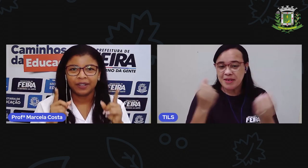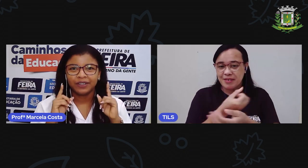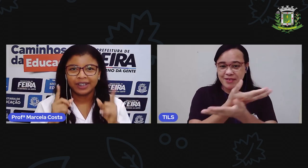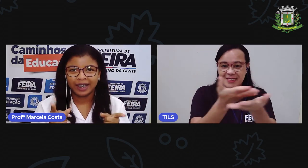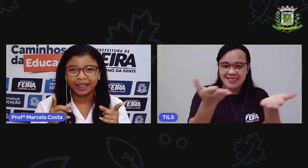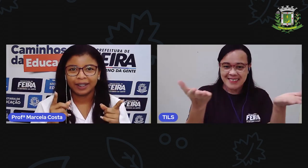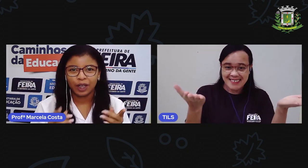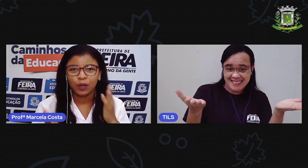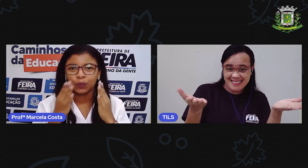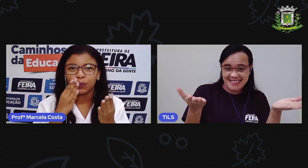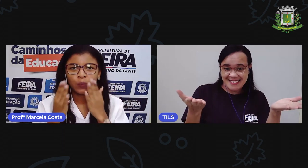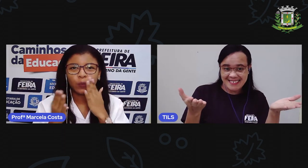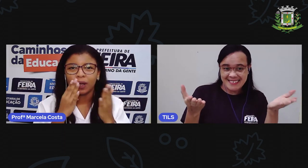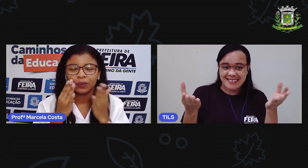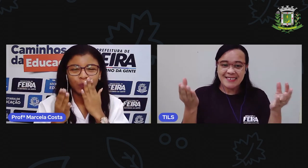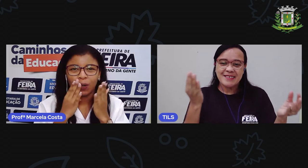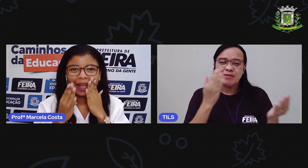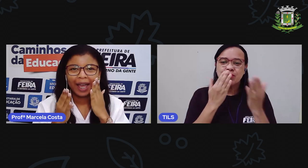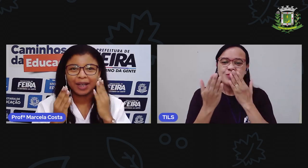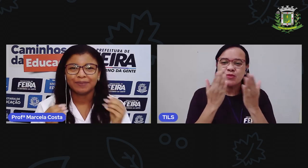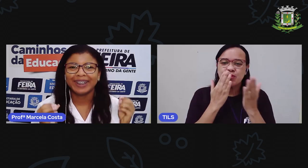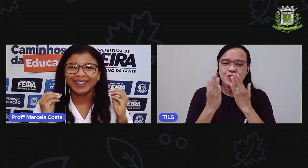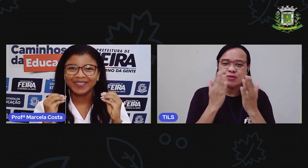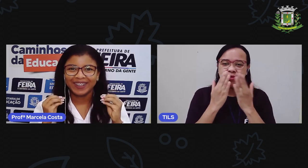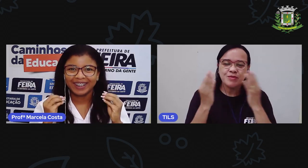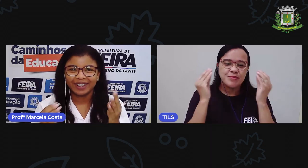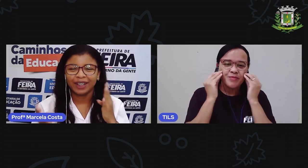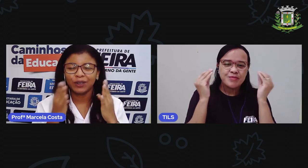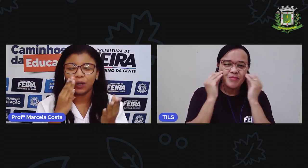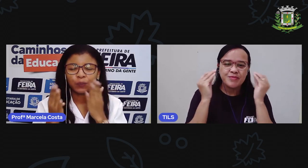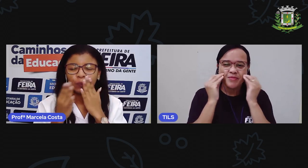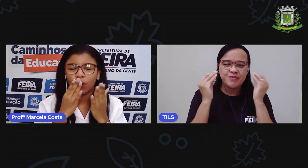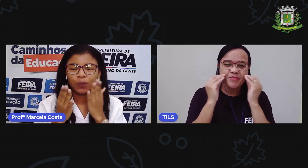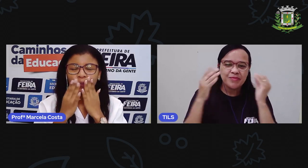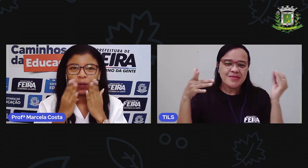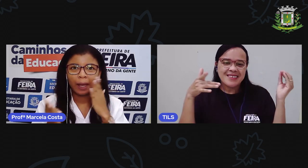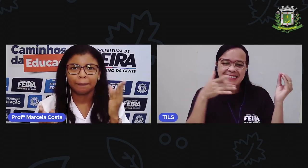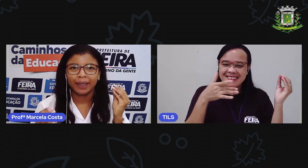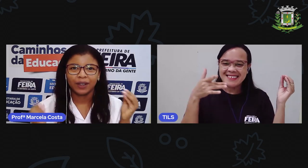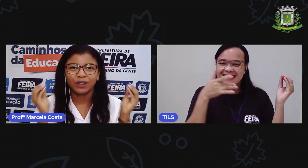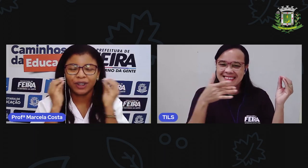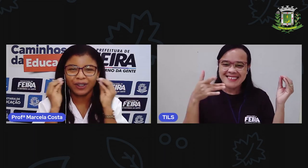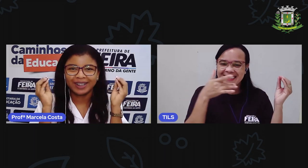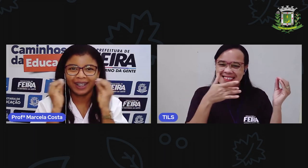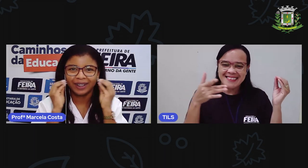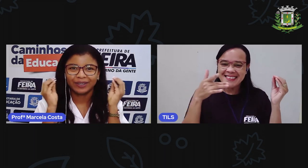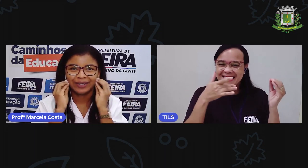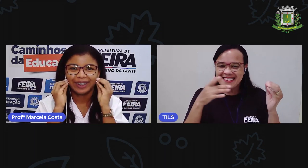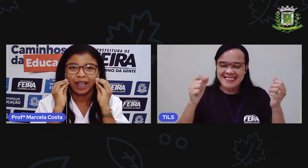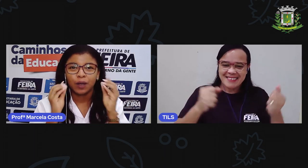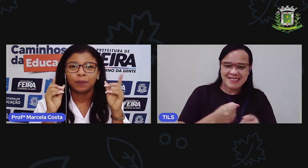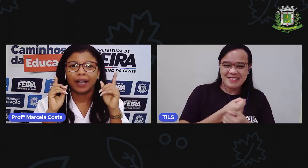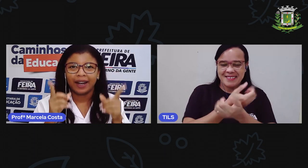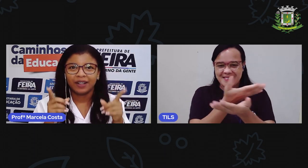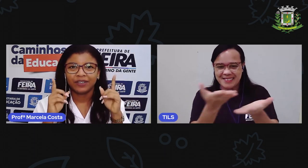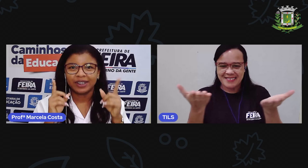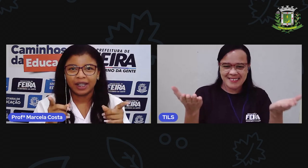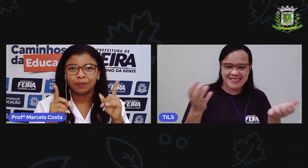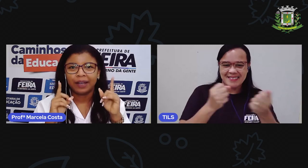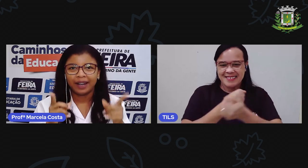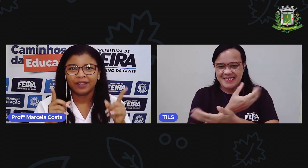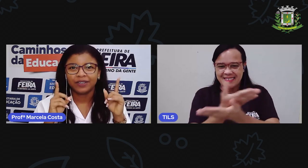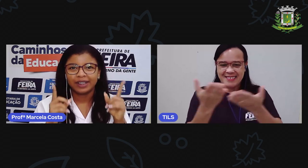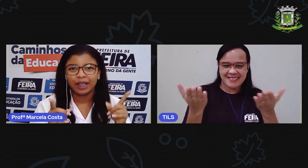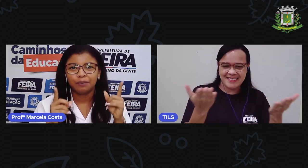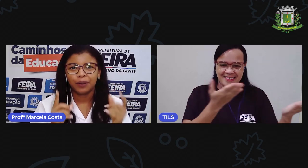beijinho para você e manda um beijinho bem gostosinho para